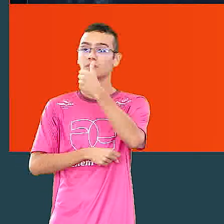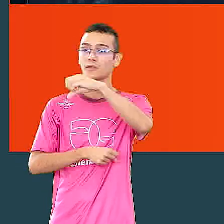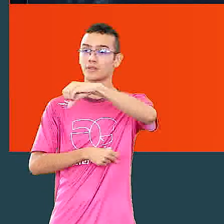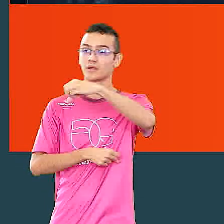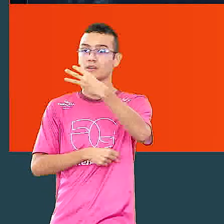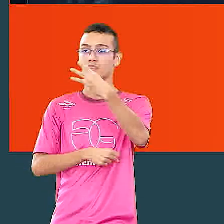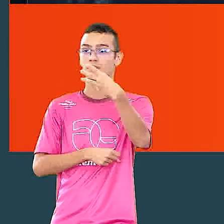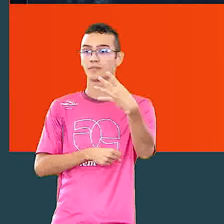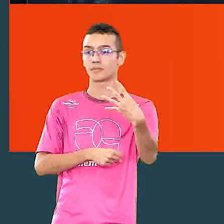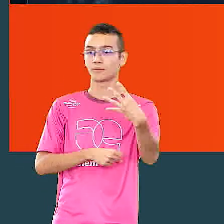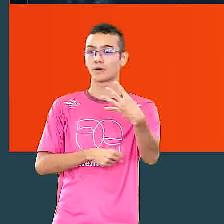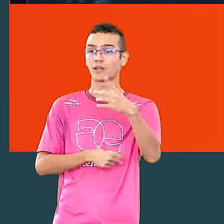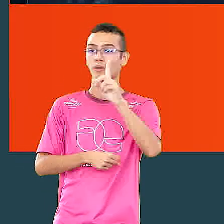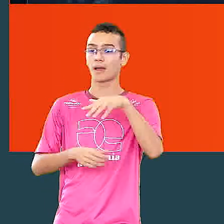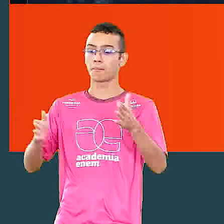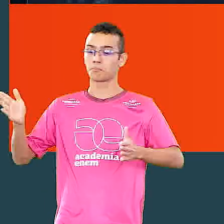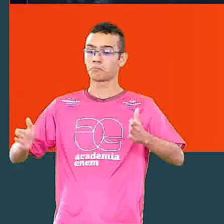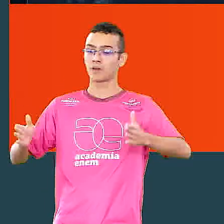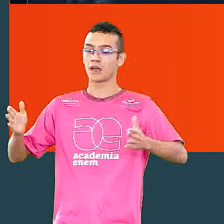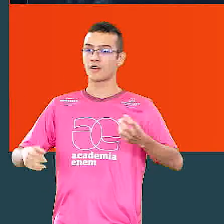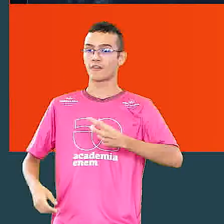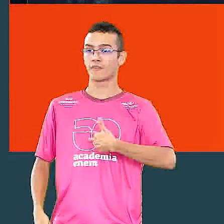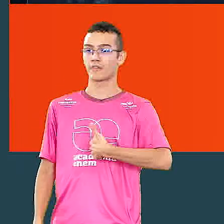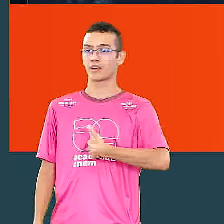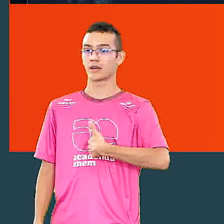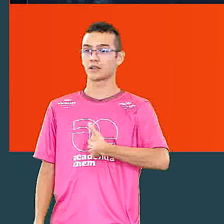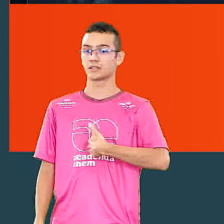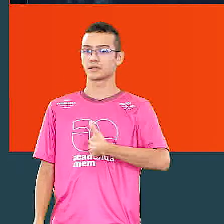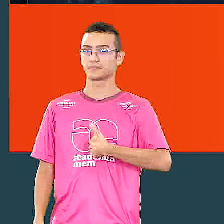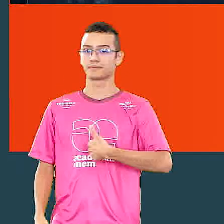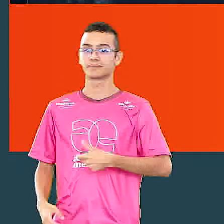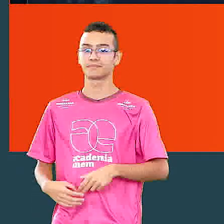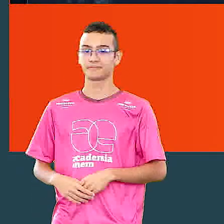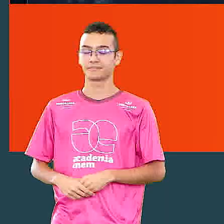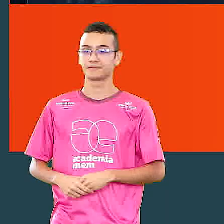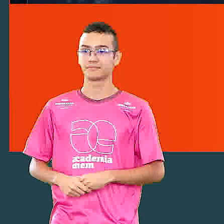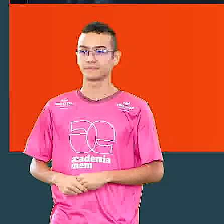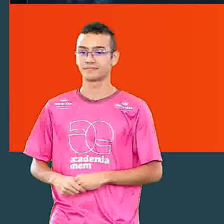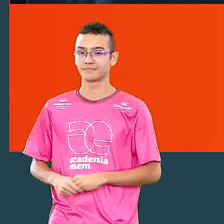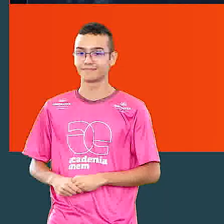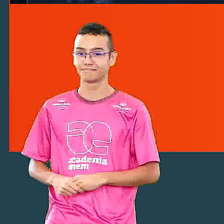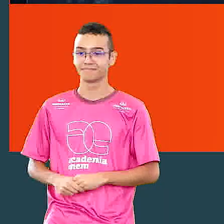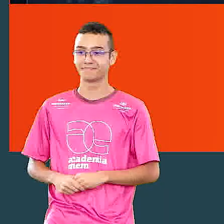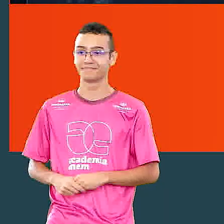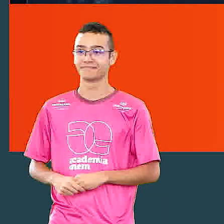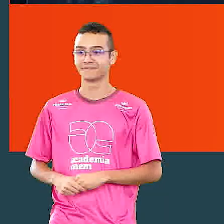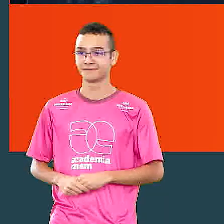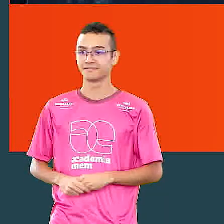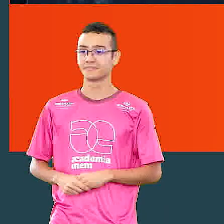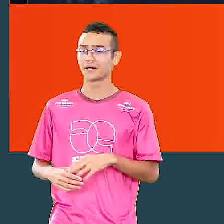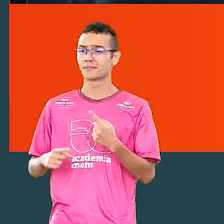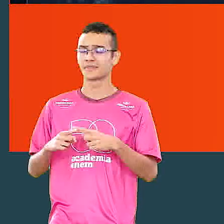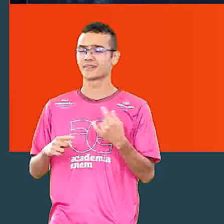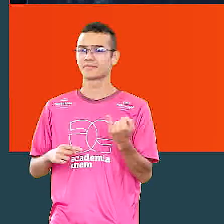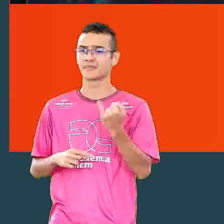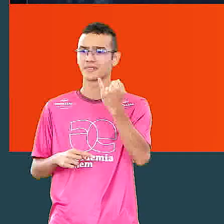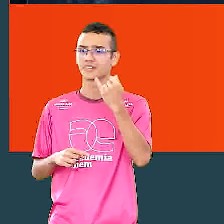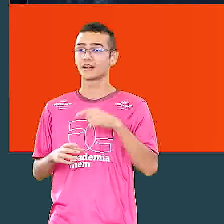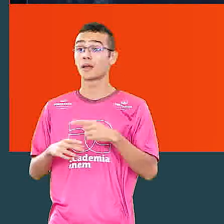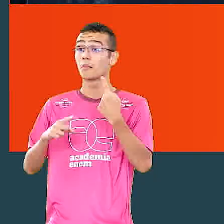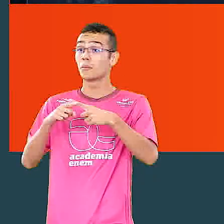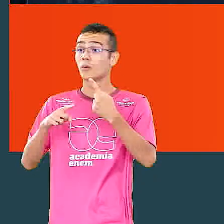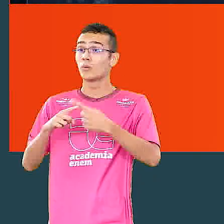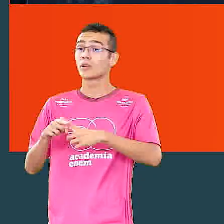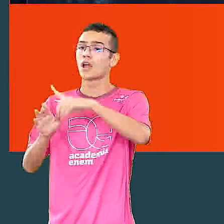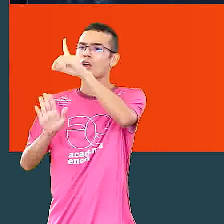Era Vargas. Isaac, por que a Era Vargas foi tão importante? Porque boa parte dos direitos trabalhistas